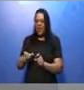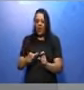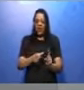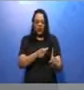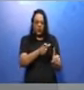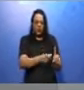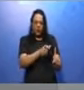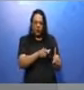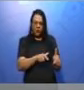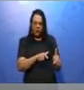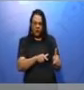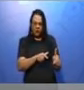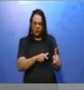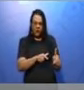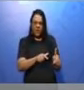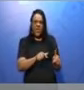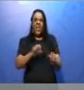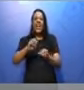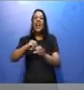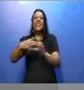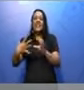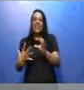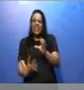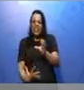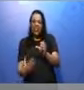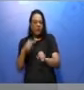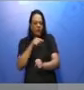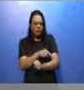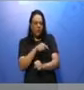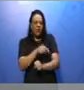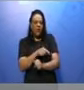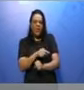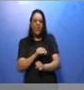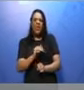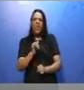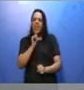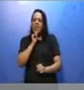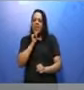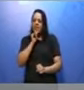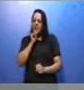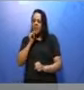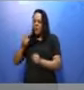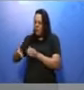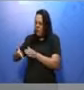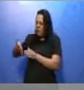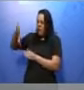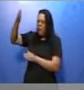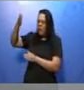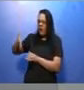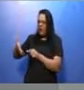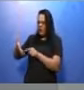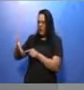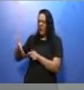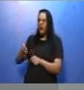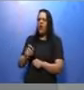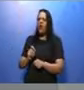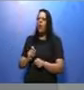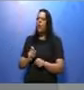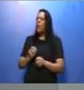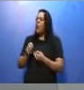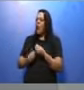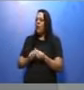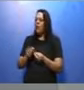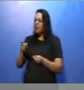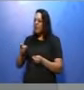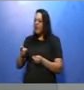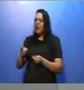substantivo. Então, eu tenho uma parede. Como essa parede pode ser? Ela pode ser limpa, ela